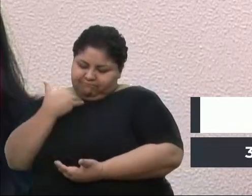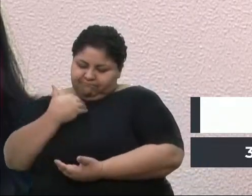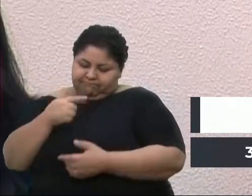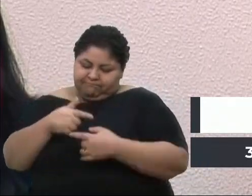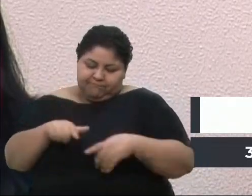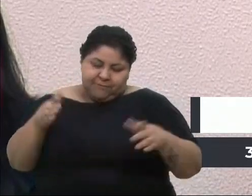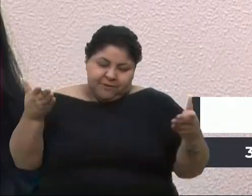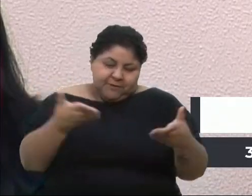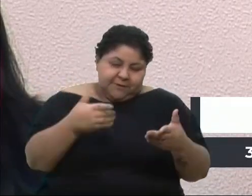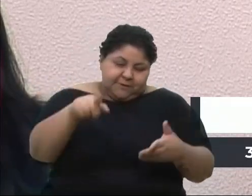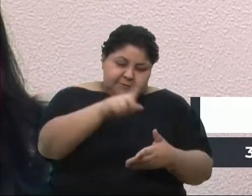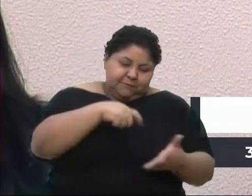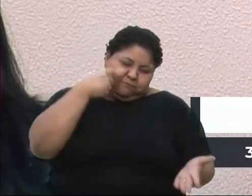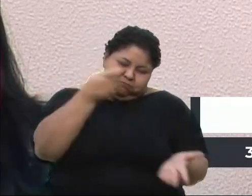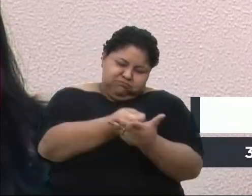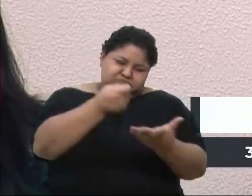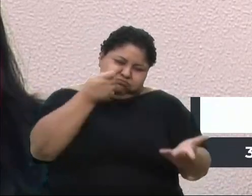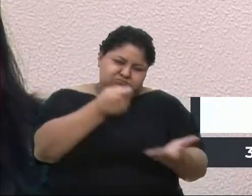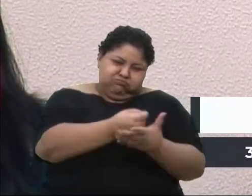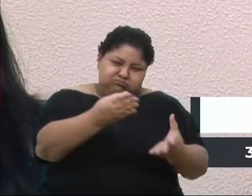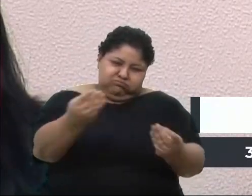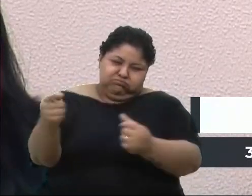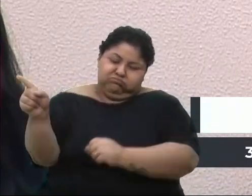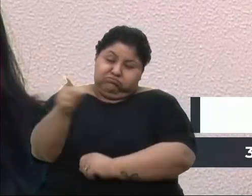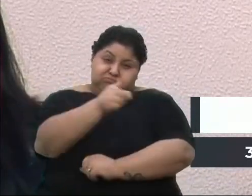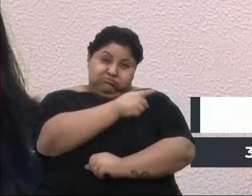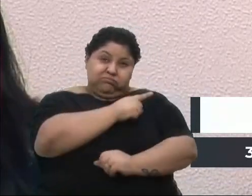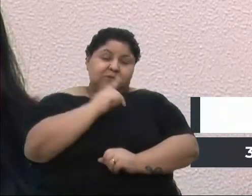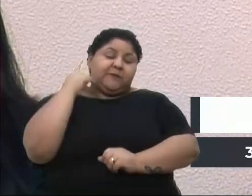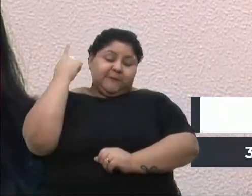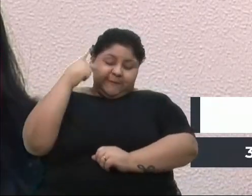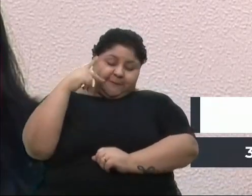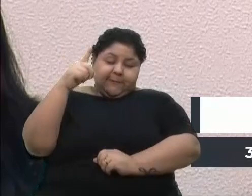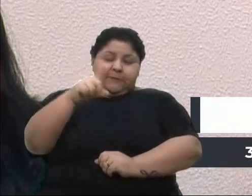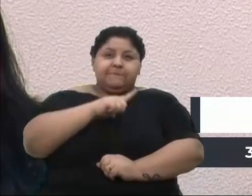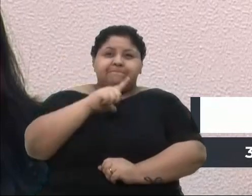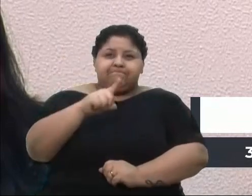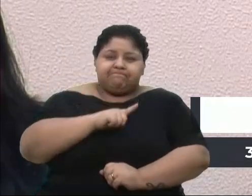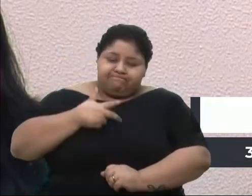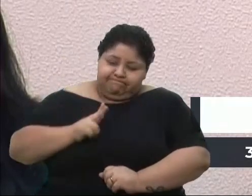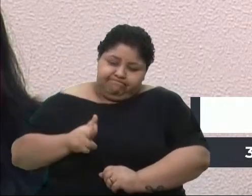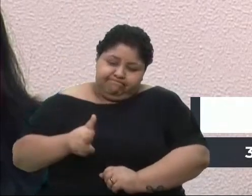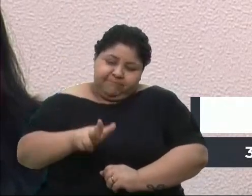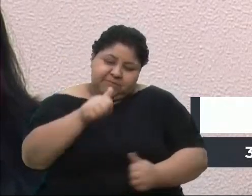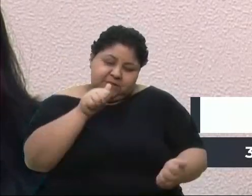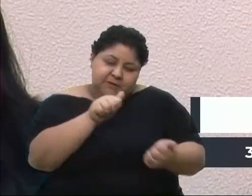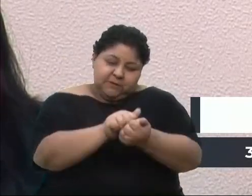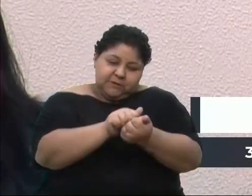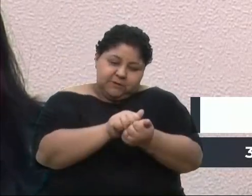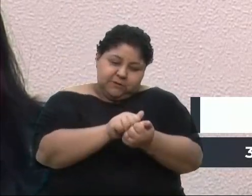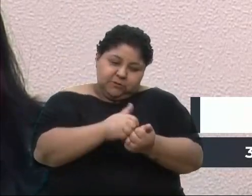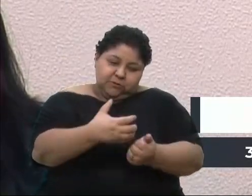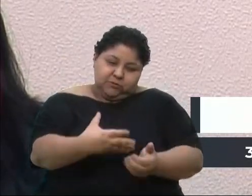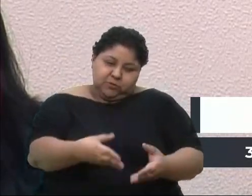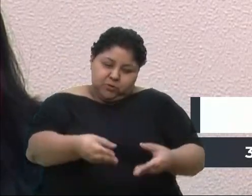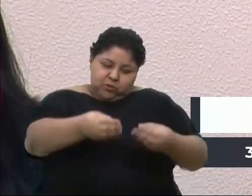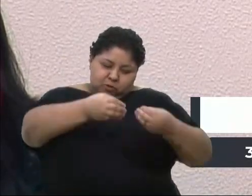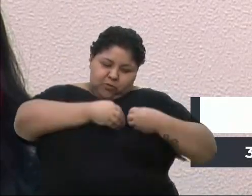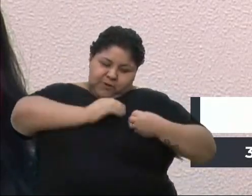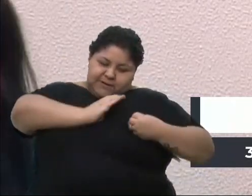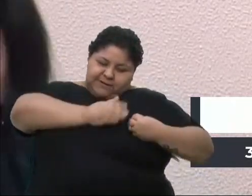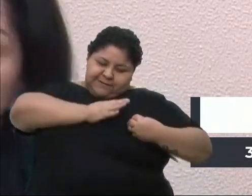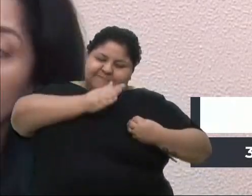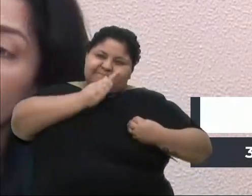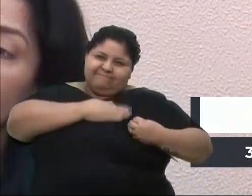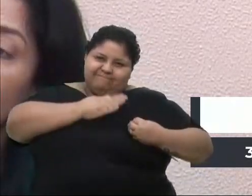aqui, ele lutou muito. E esses vereadores eu tenho certeza que tiveram e sempre vão estar com o Tunico no coração. Sua parte,